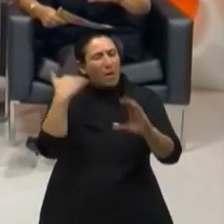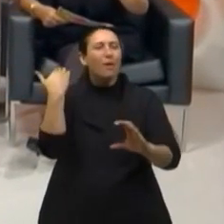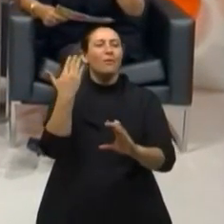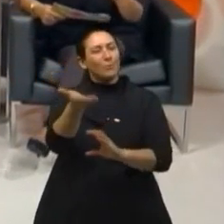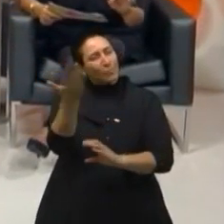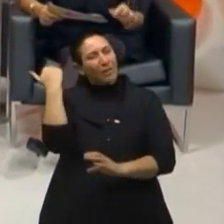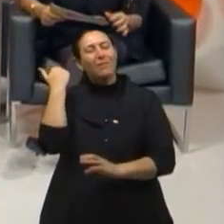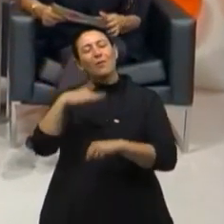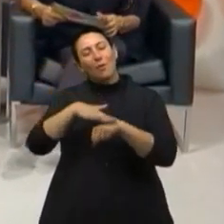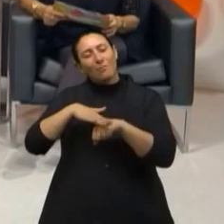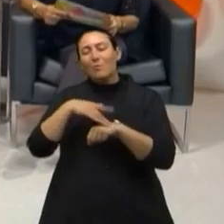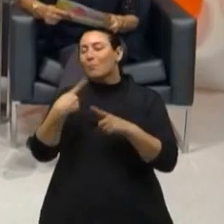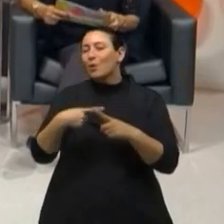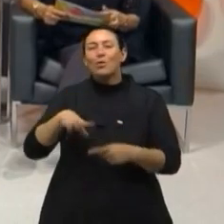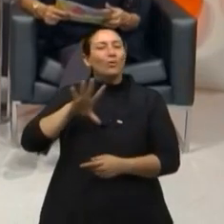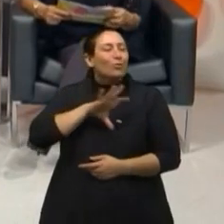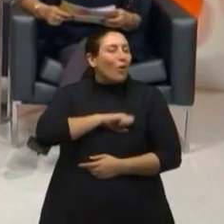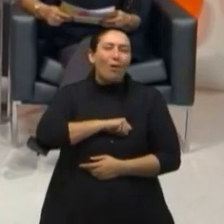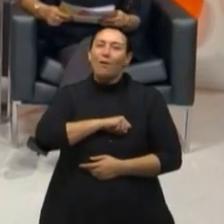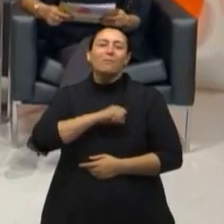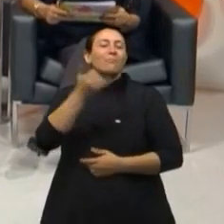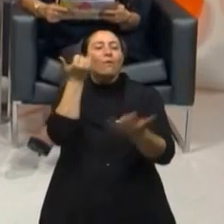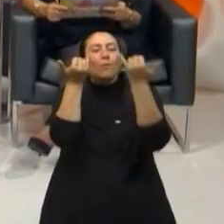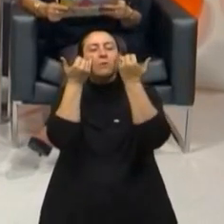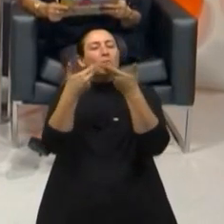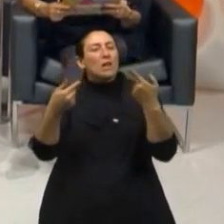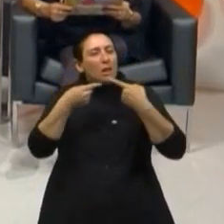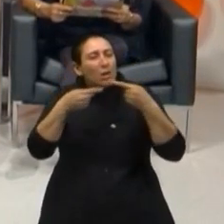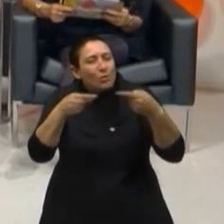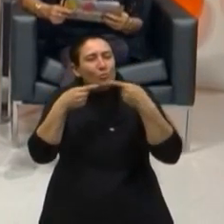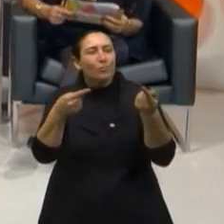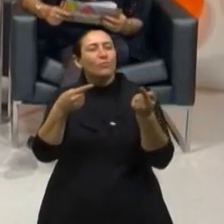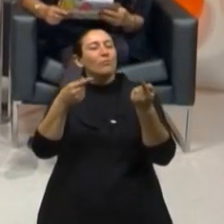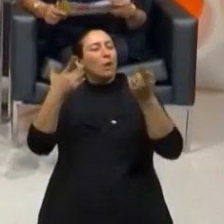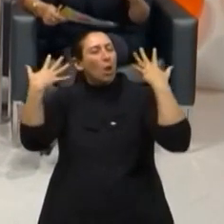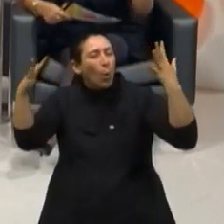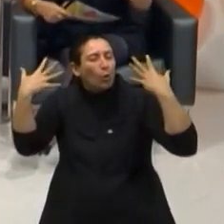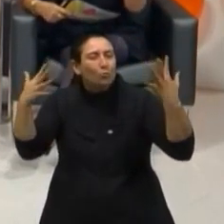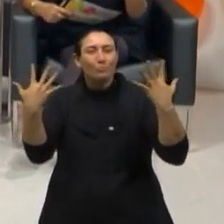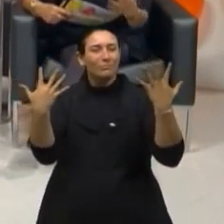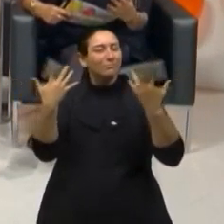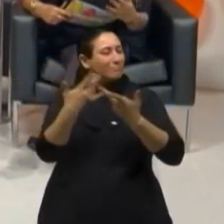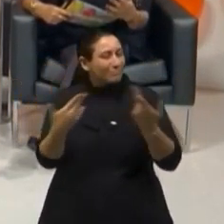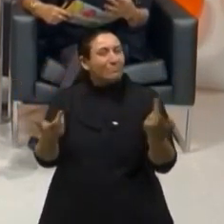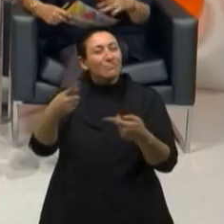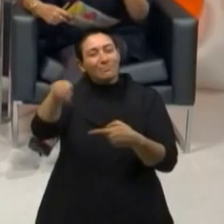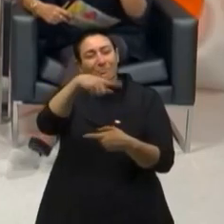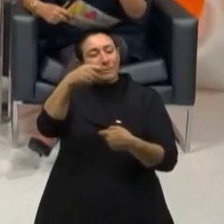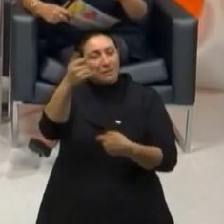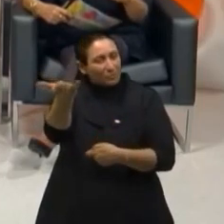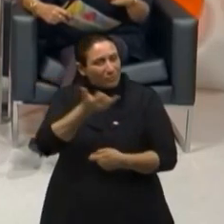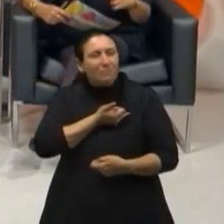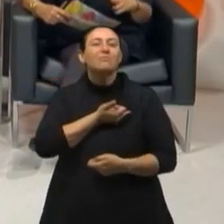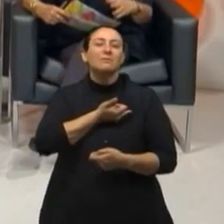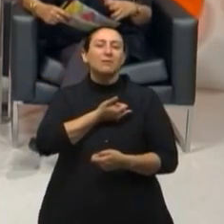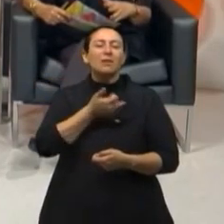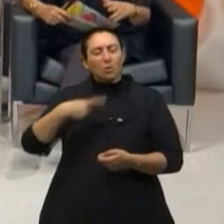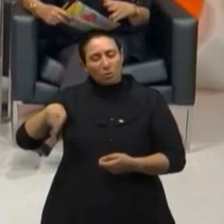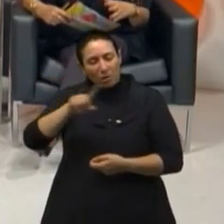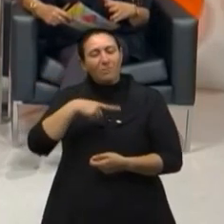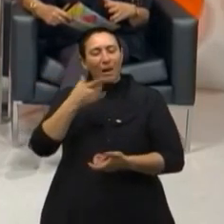mandem que a gente adora ouvir as críticas de vocês os elogios as solicitações a gente vai